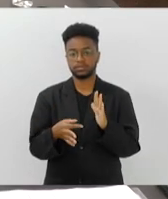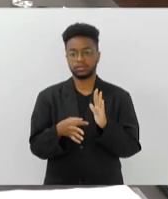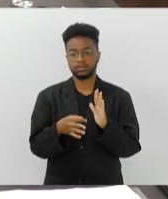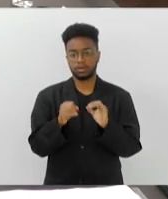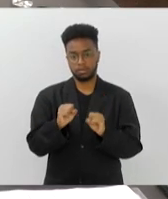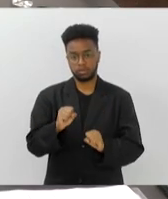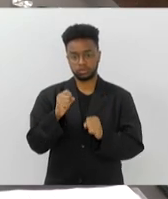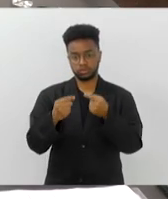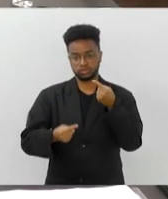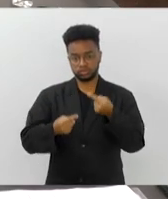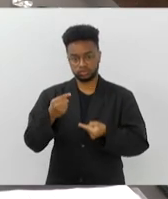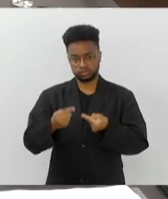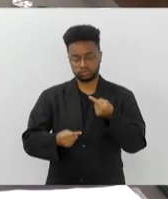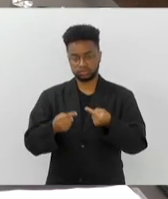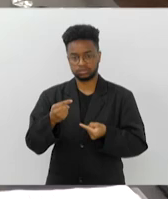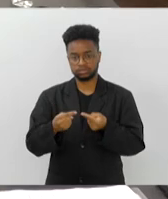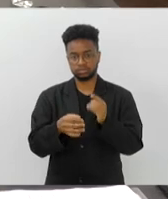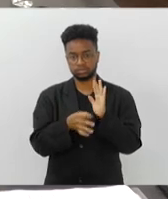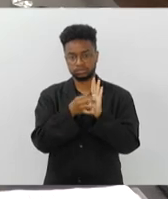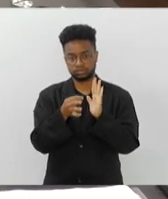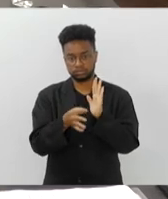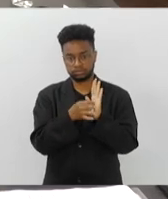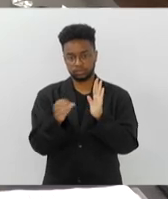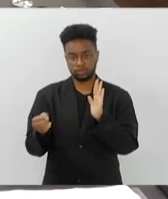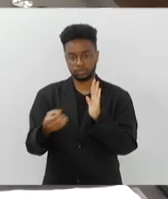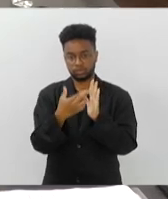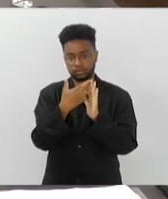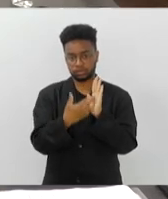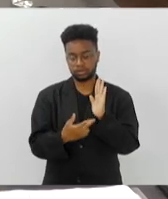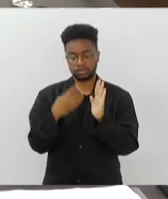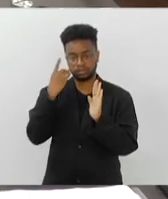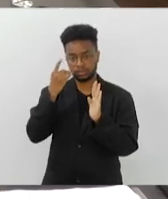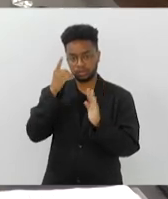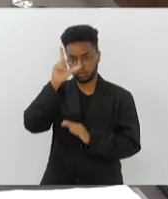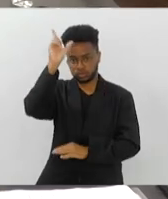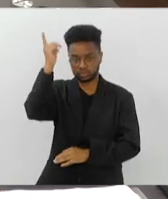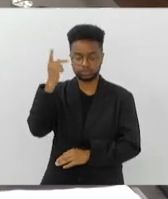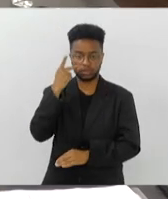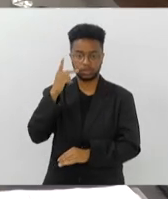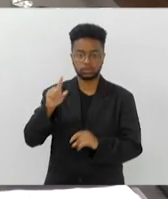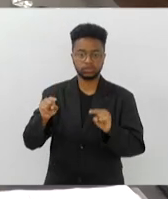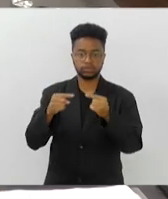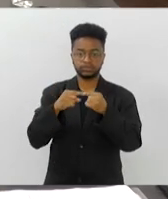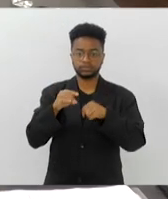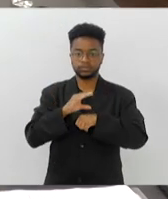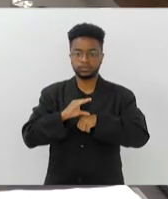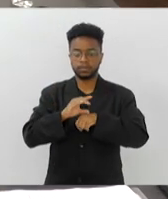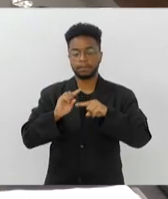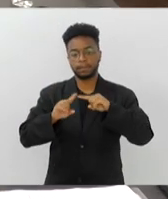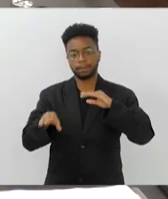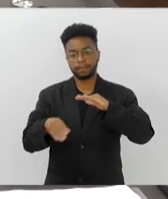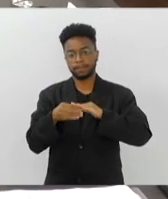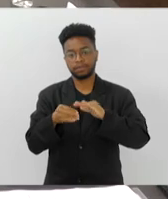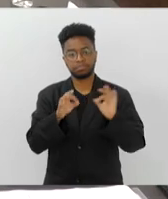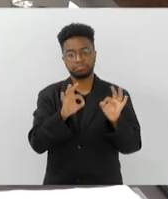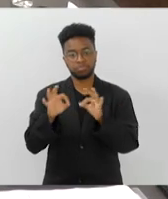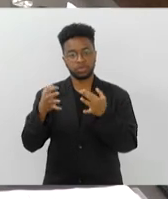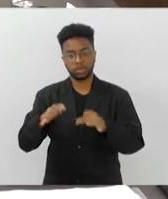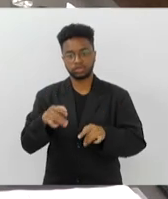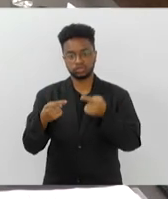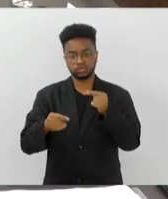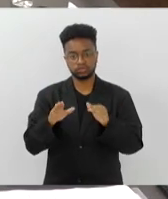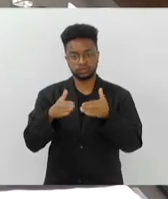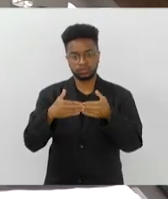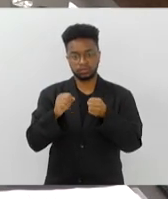em discussão, o parecer do novo relator designado deputado Luiz Paulo pela constitucionalidade com emendas, não havendo quem queira discutir, encerrada a discussão,